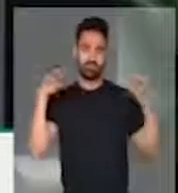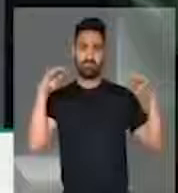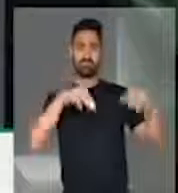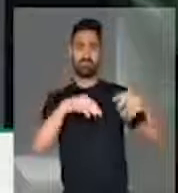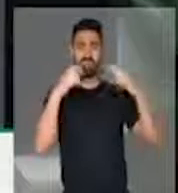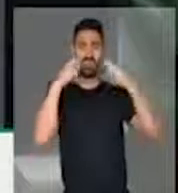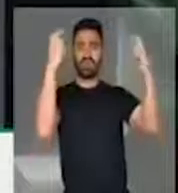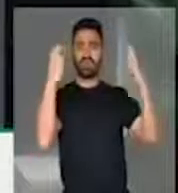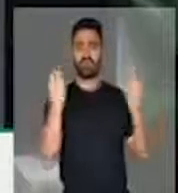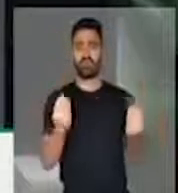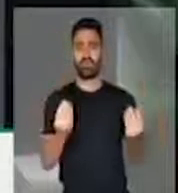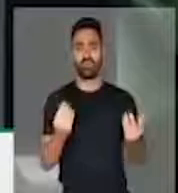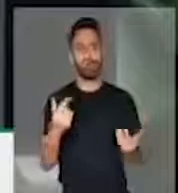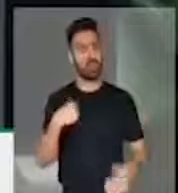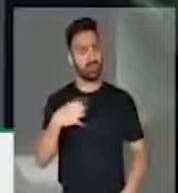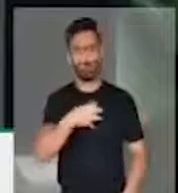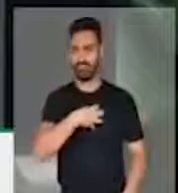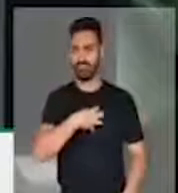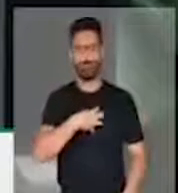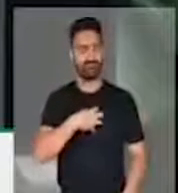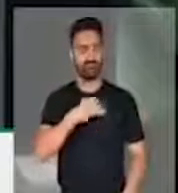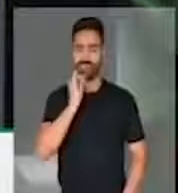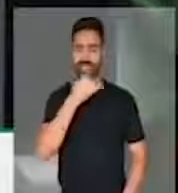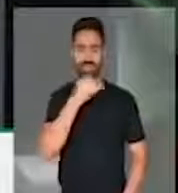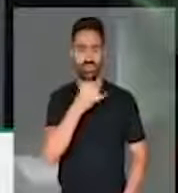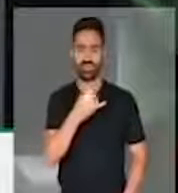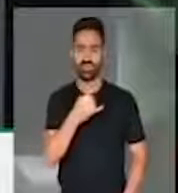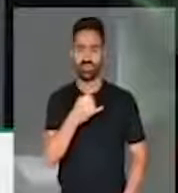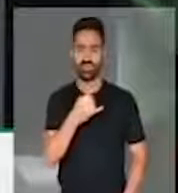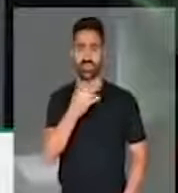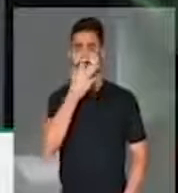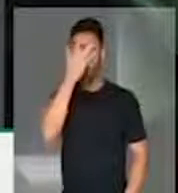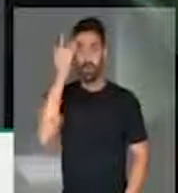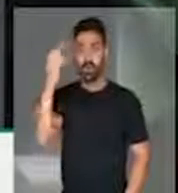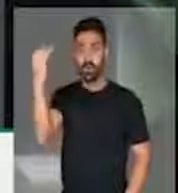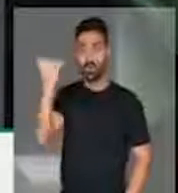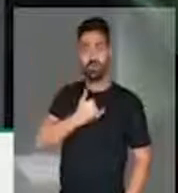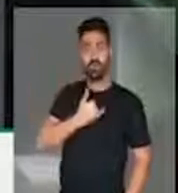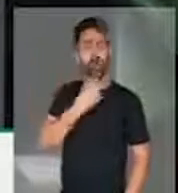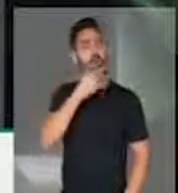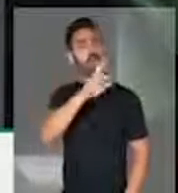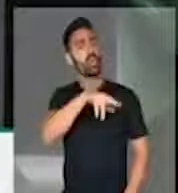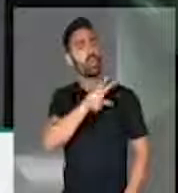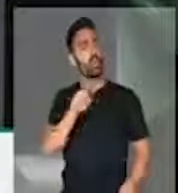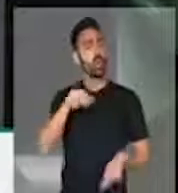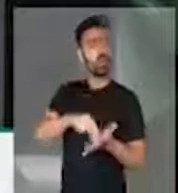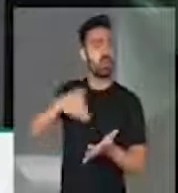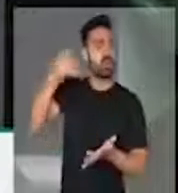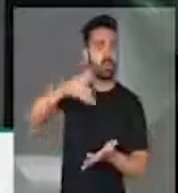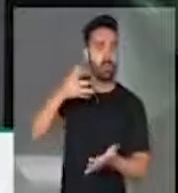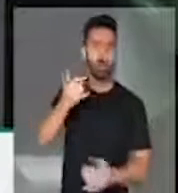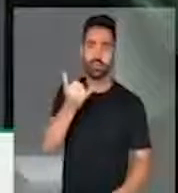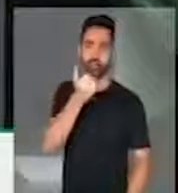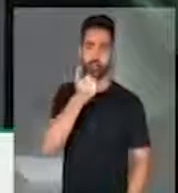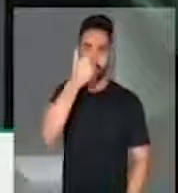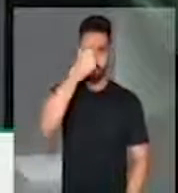e desculpe a todos vocês. O cara falou, você nunca subiu para dar um discurso? Eu falei, cara, eu sou